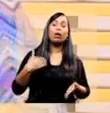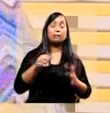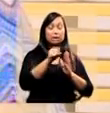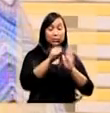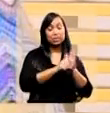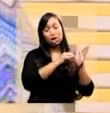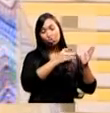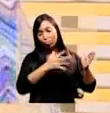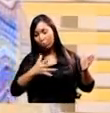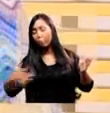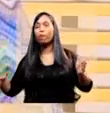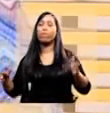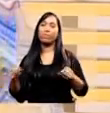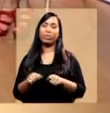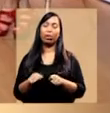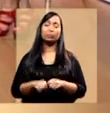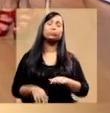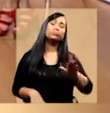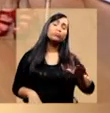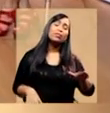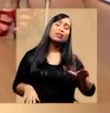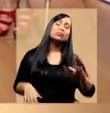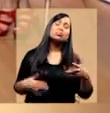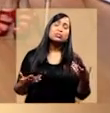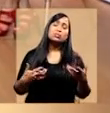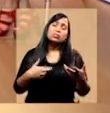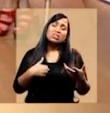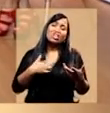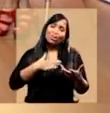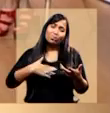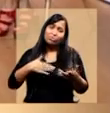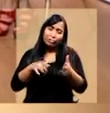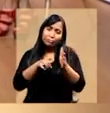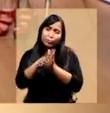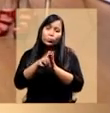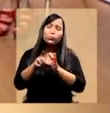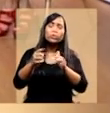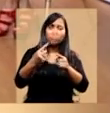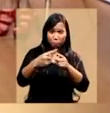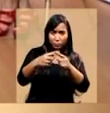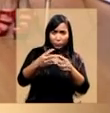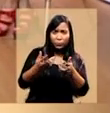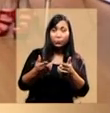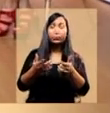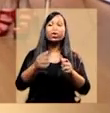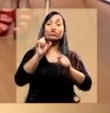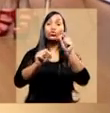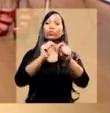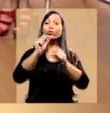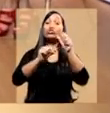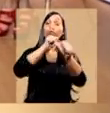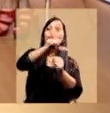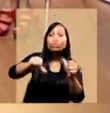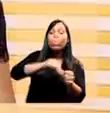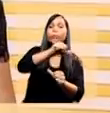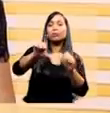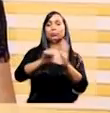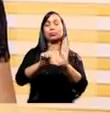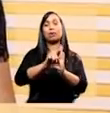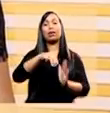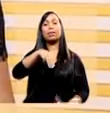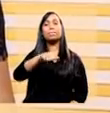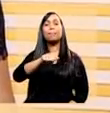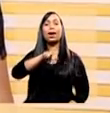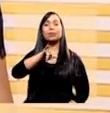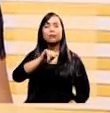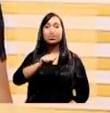desses séculos todos, né? Agora, eu gostei dessa sua pergunta porque isso foi motivo de uma mudança na Lei Maria da